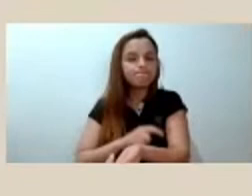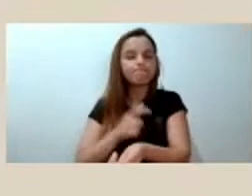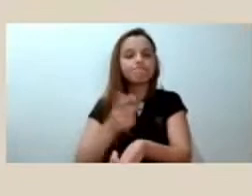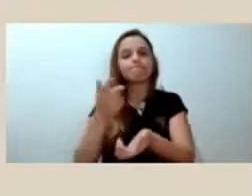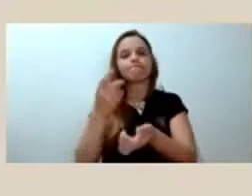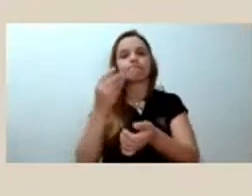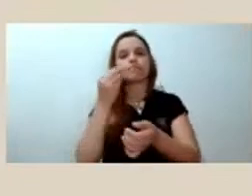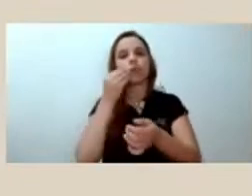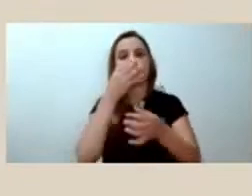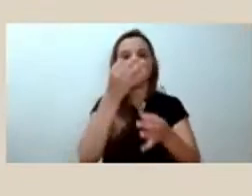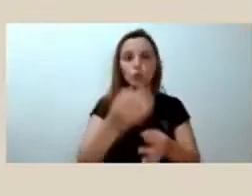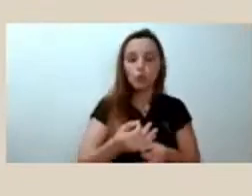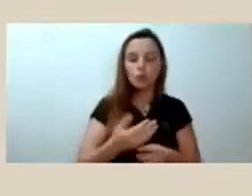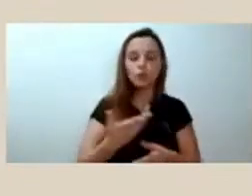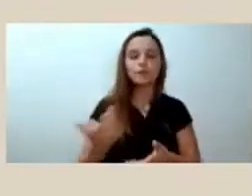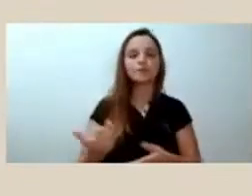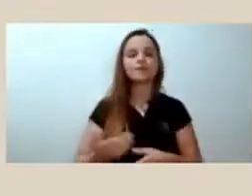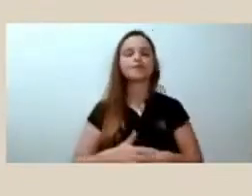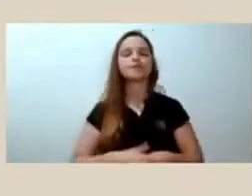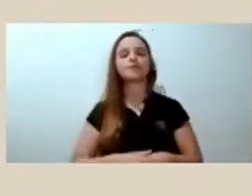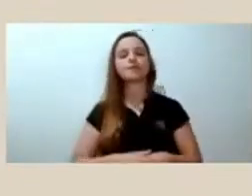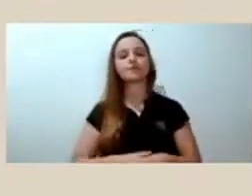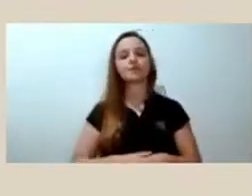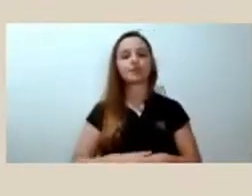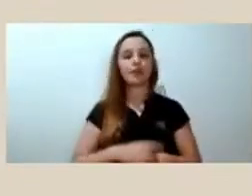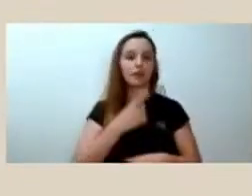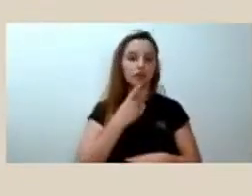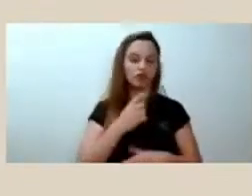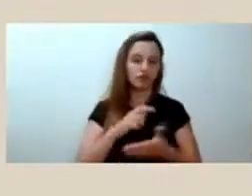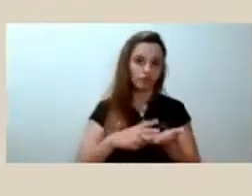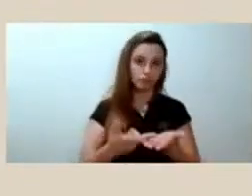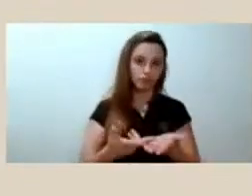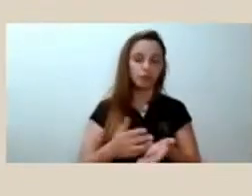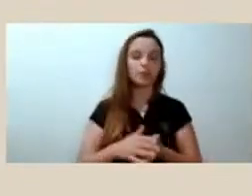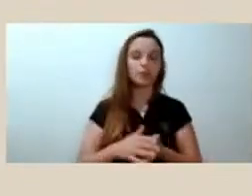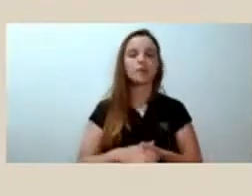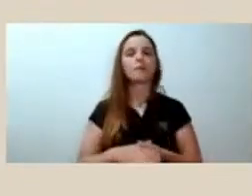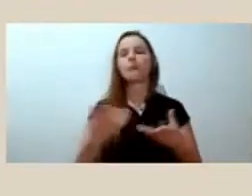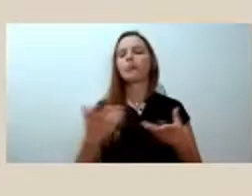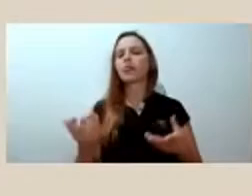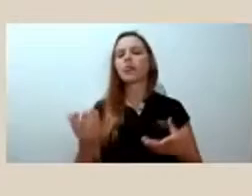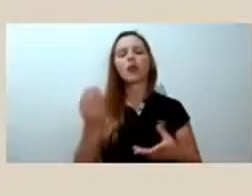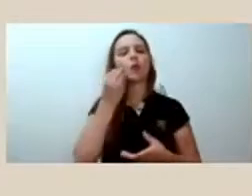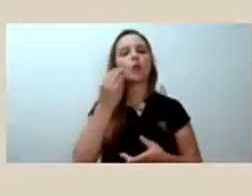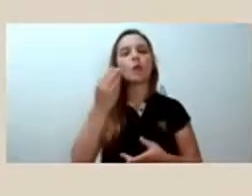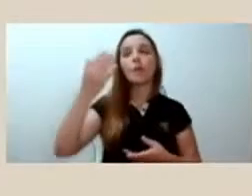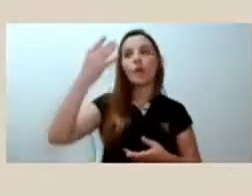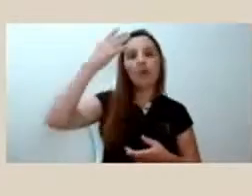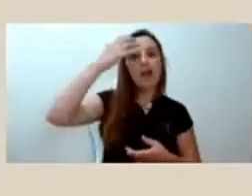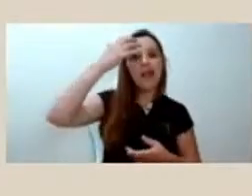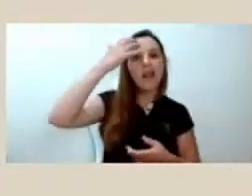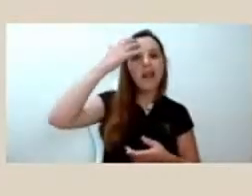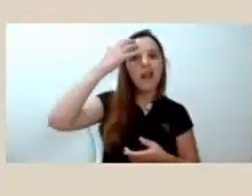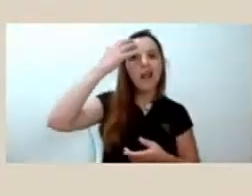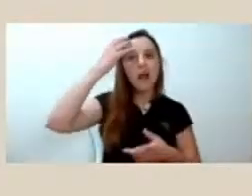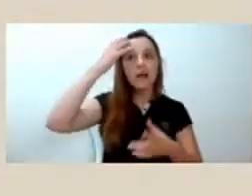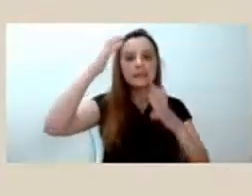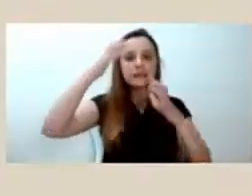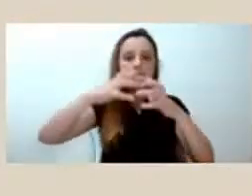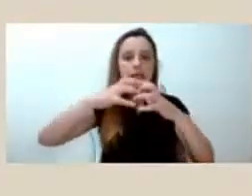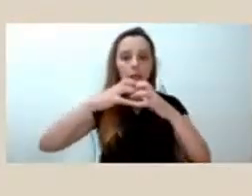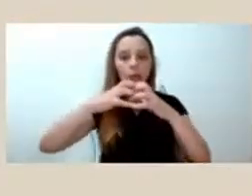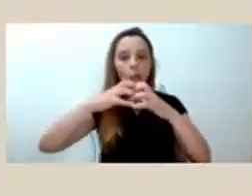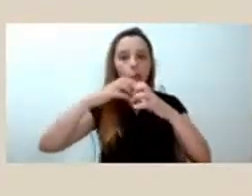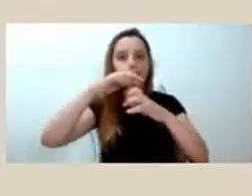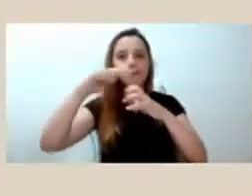They use personality, behavior, etc. Uhum. Então, como é que a mente e o cérebro funcionam e como é que se